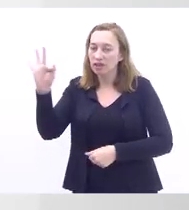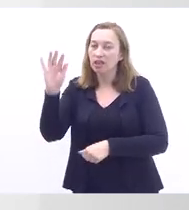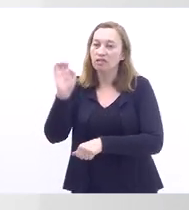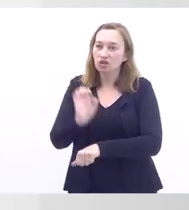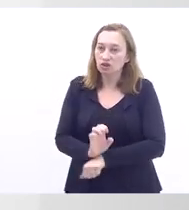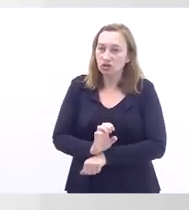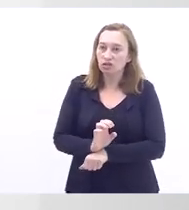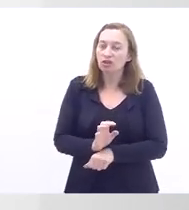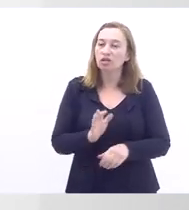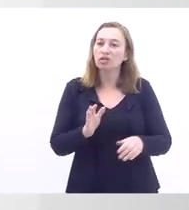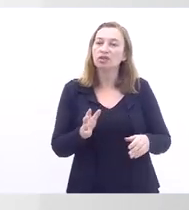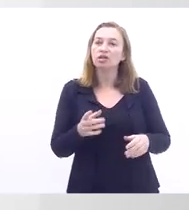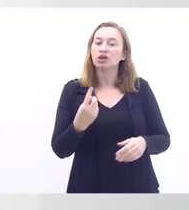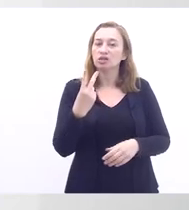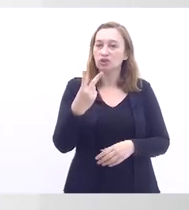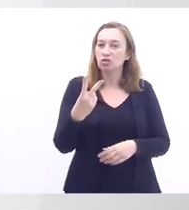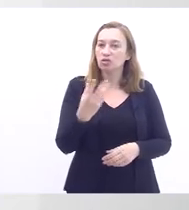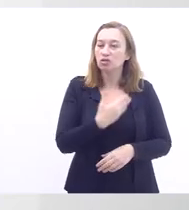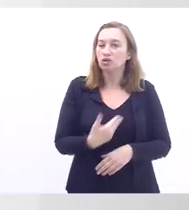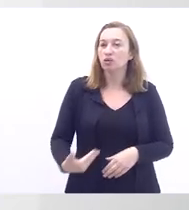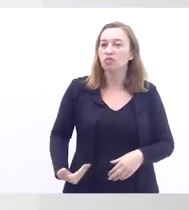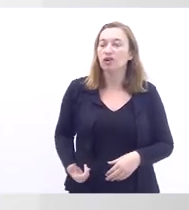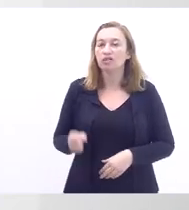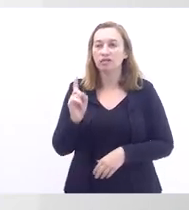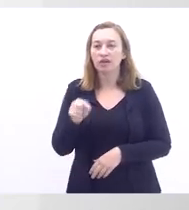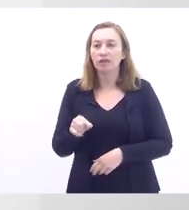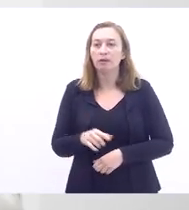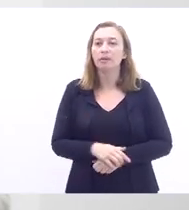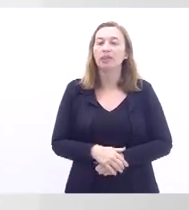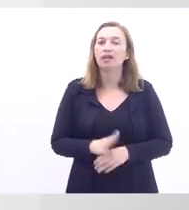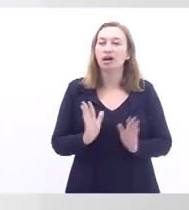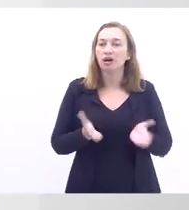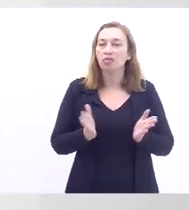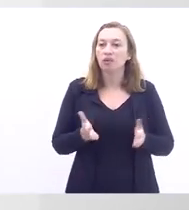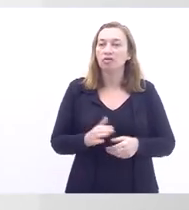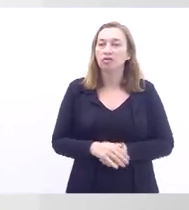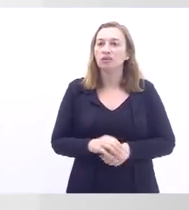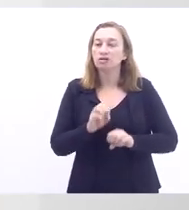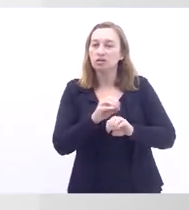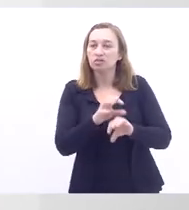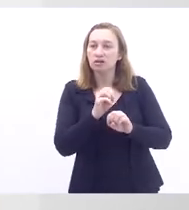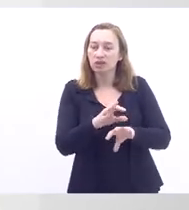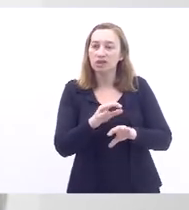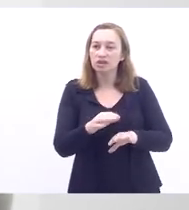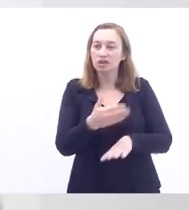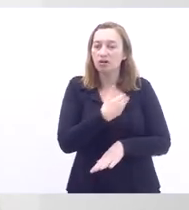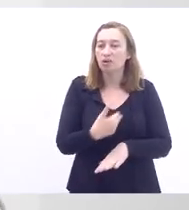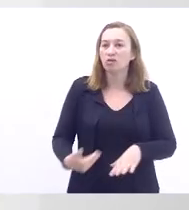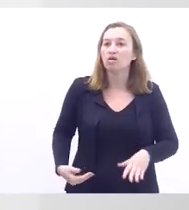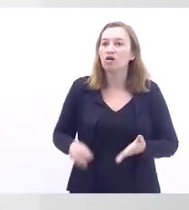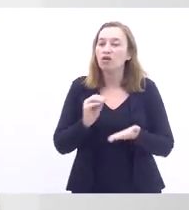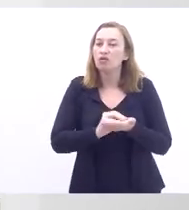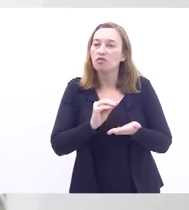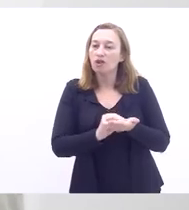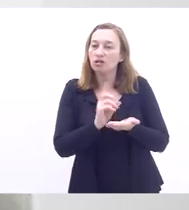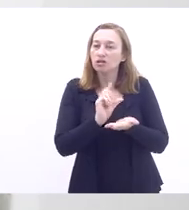Federal durante esses dois governos né atuais para a educação pública falta de investimento a falta